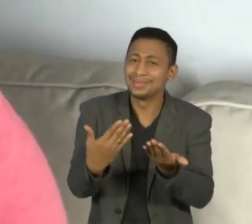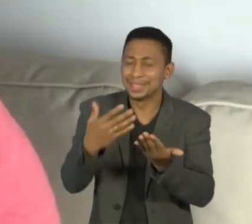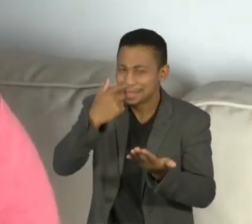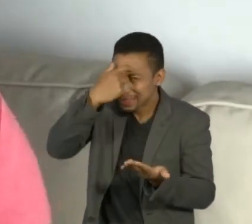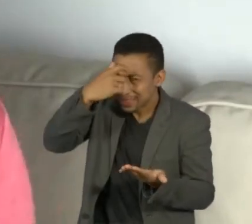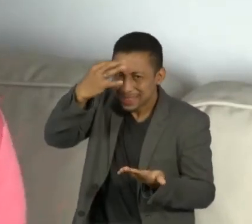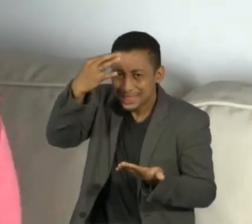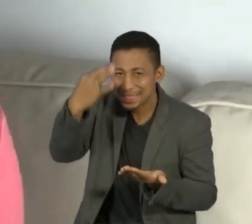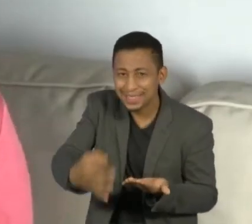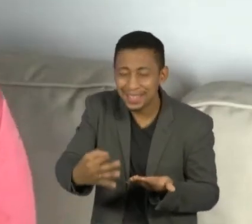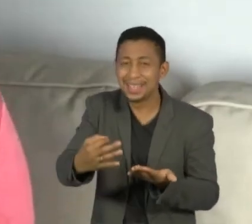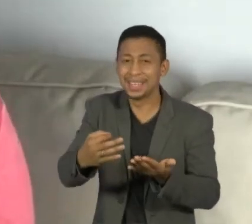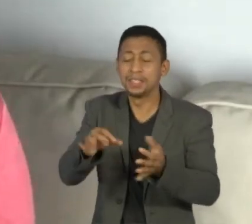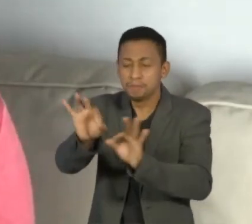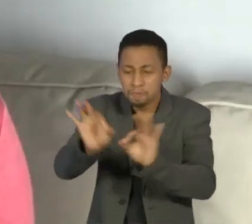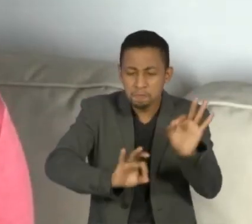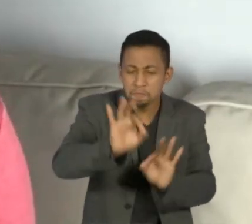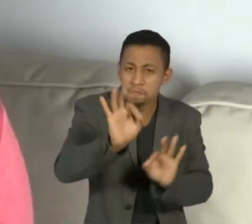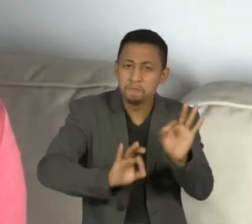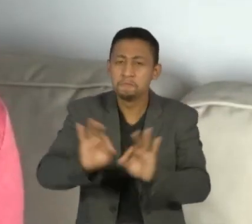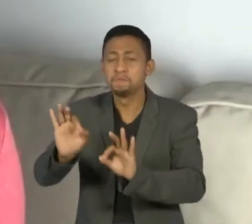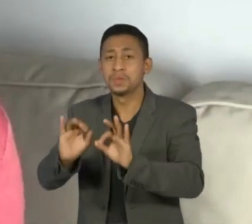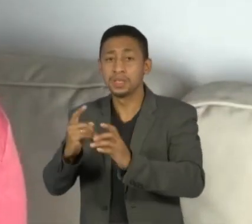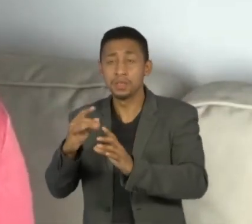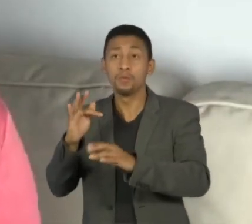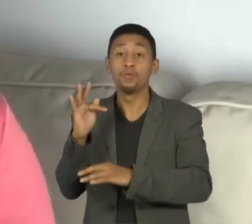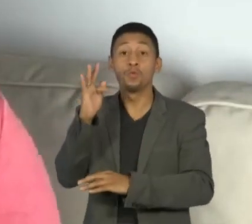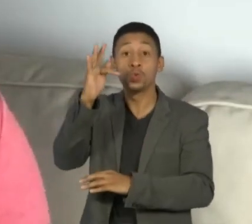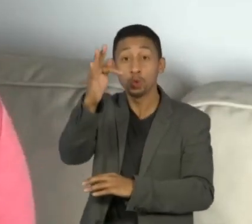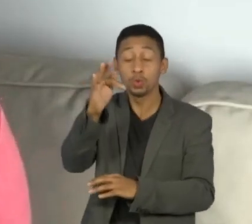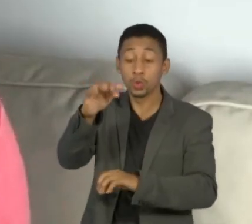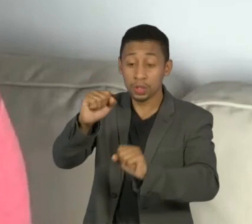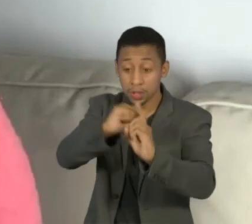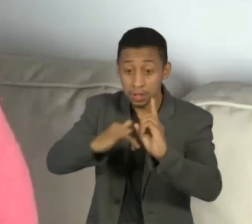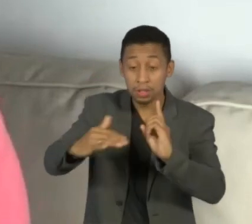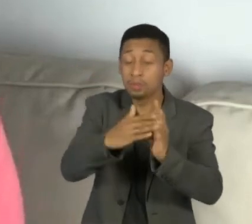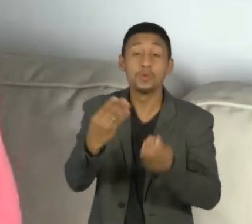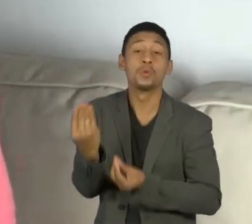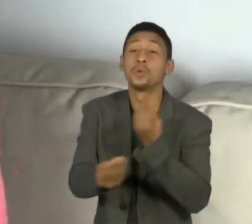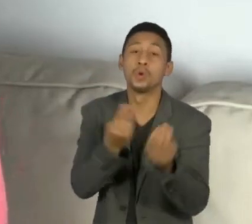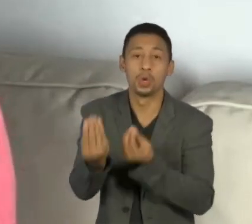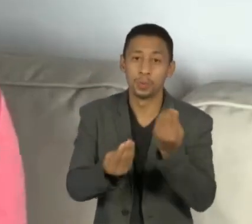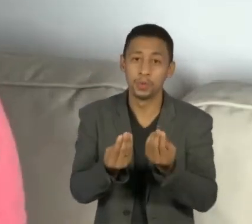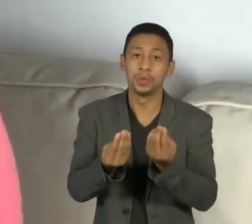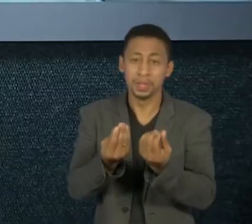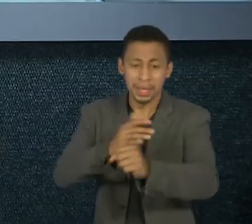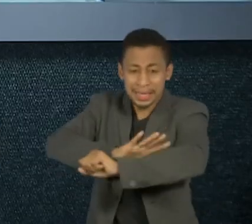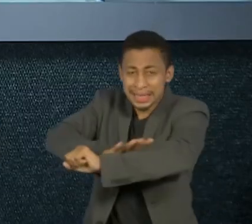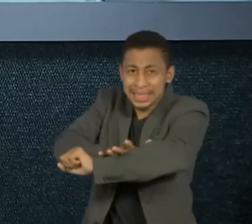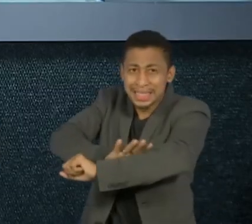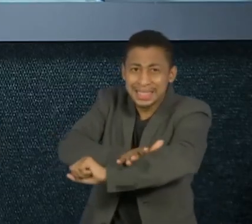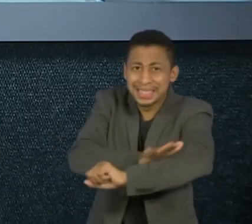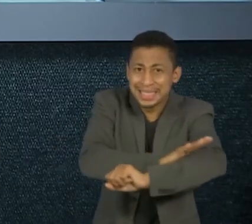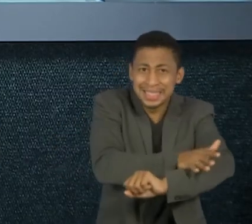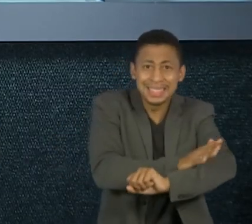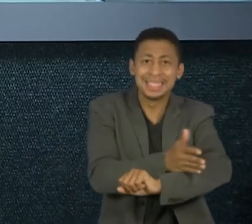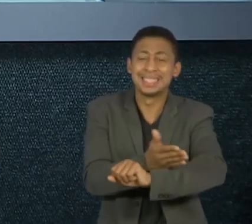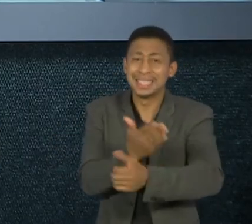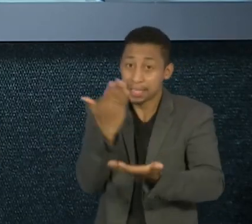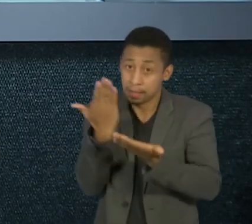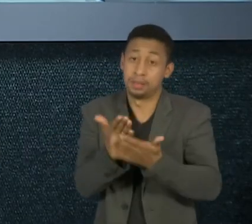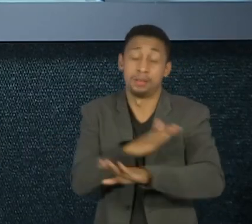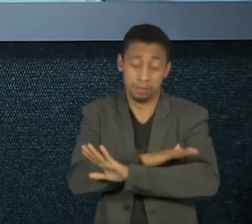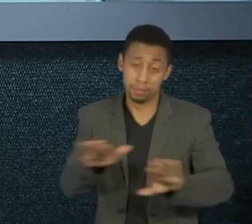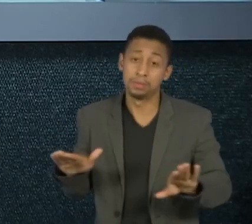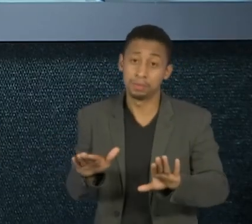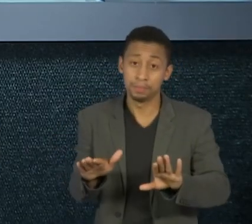como nós vamos projetar a sociedade do futuro, entendendo que o racismo tem quem comete e quem sofre. Por isso, a gente